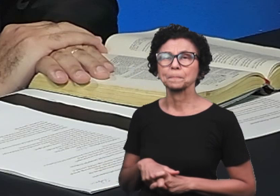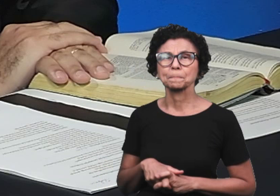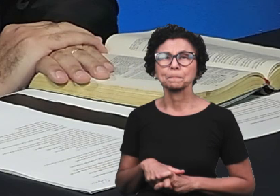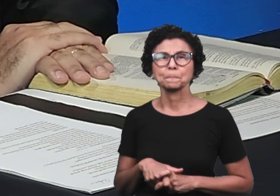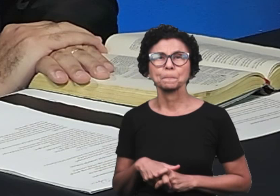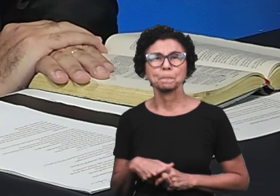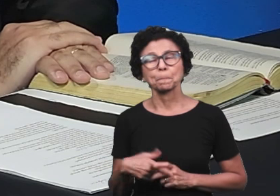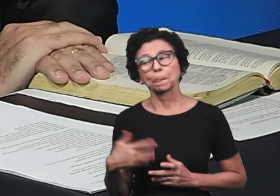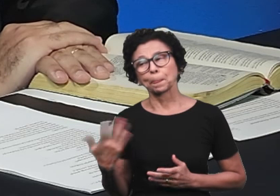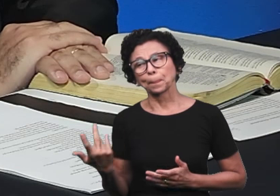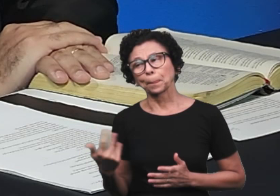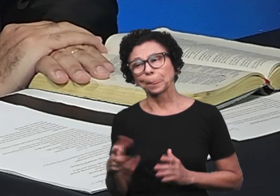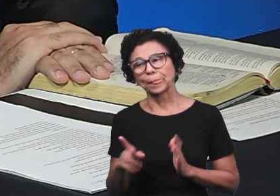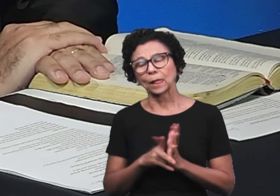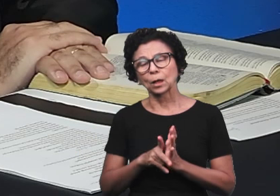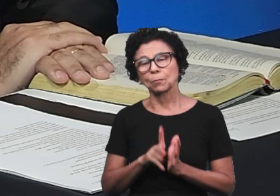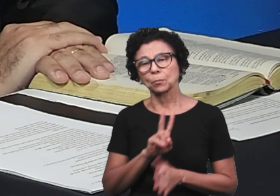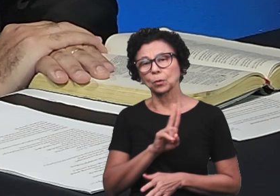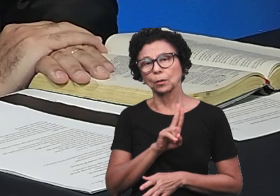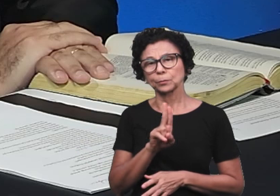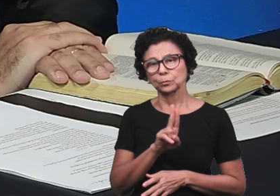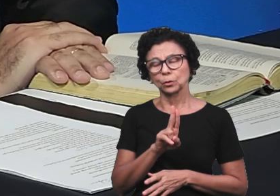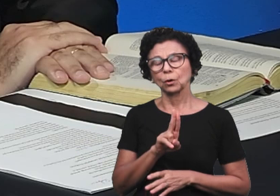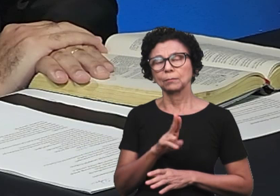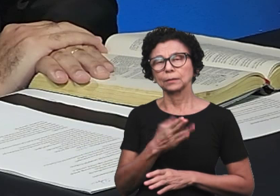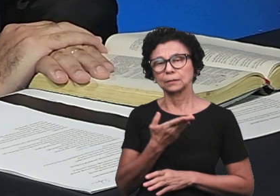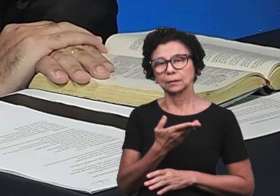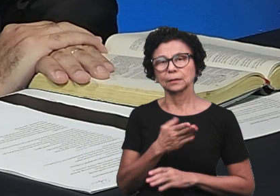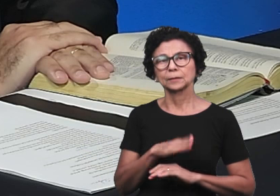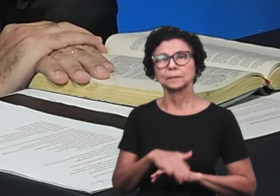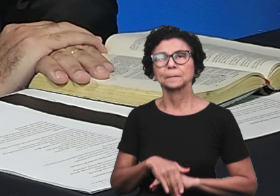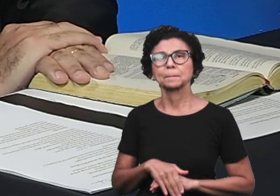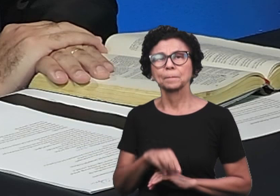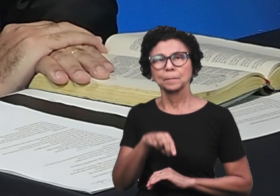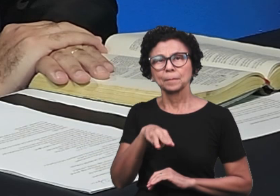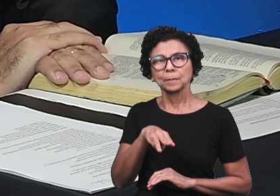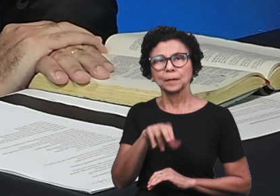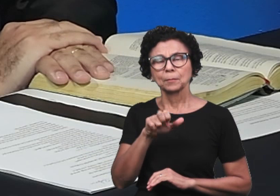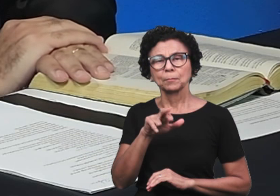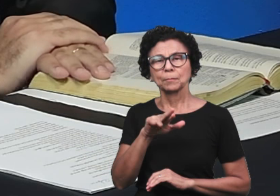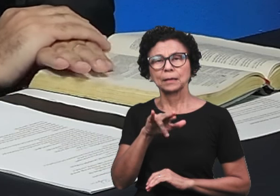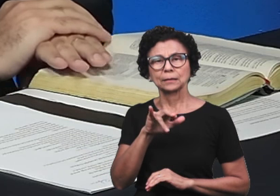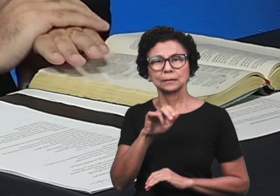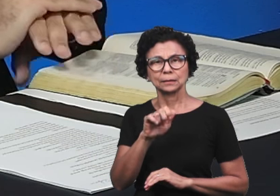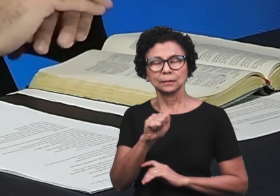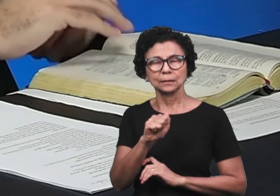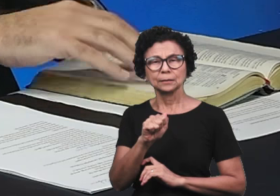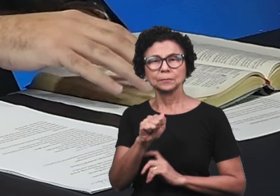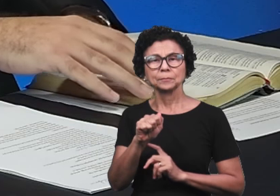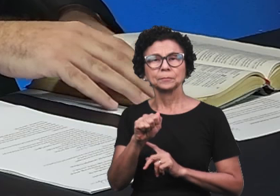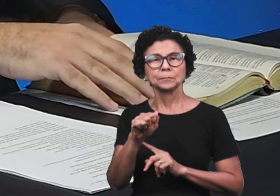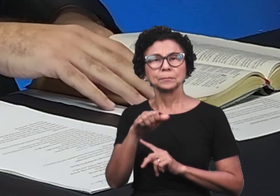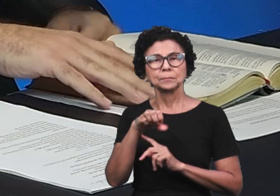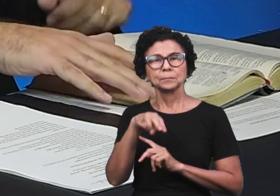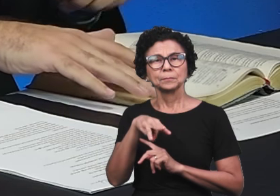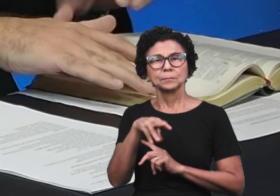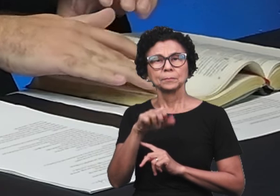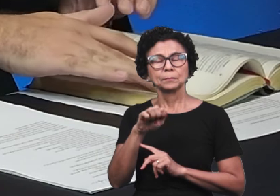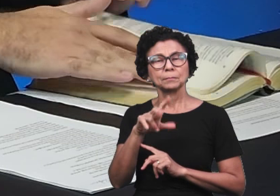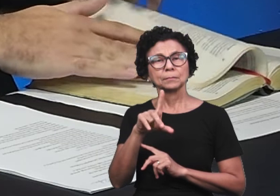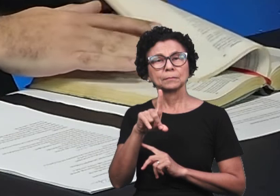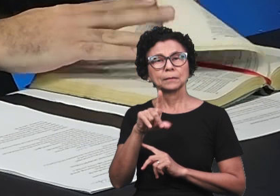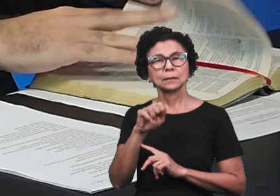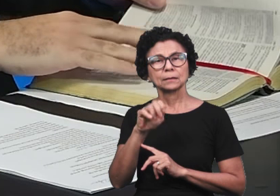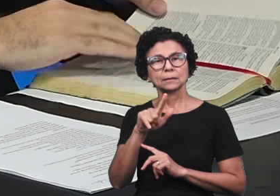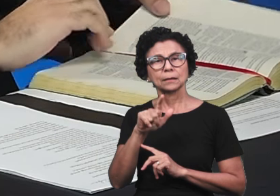como foi dito pelo pastor Kleber, Maria Madalena, isso